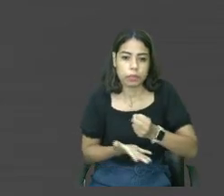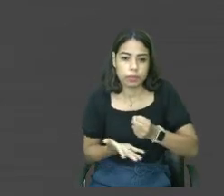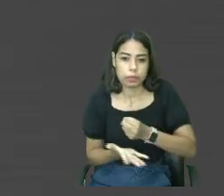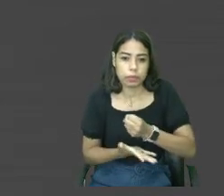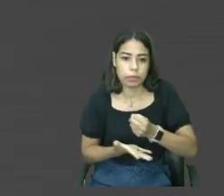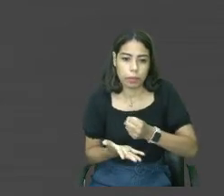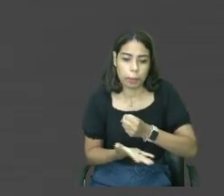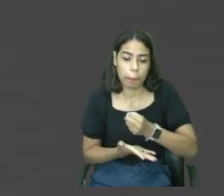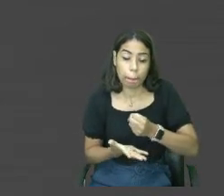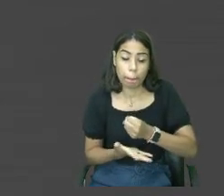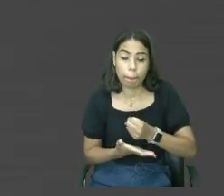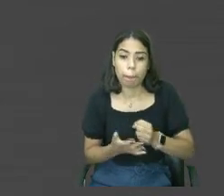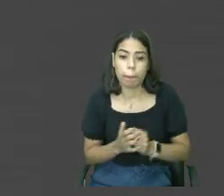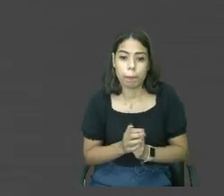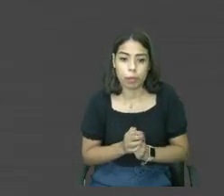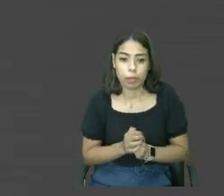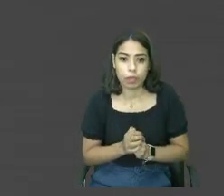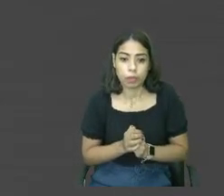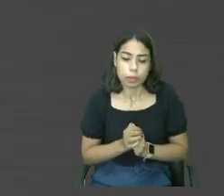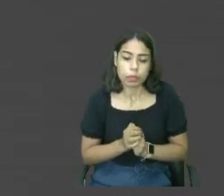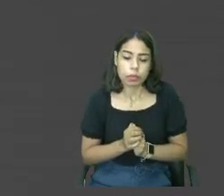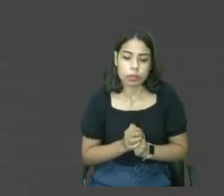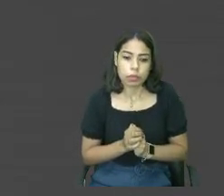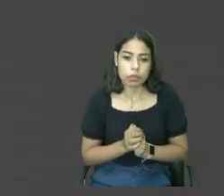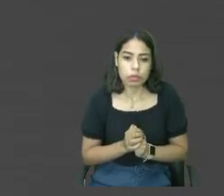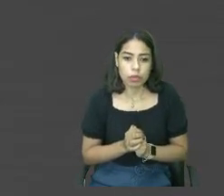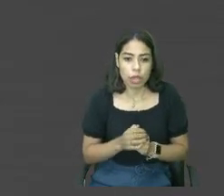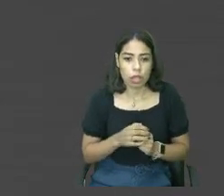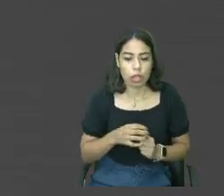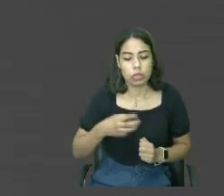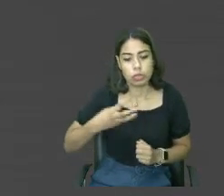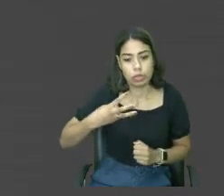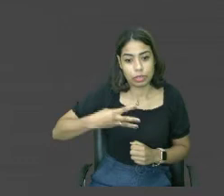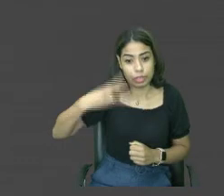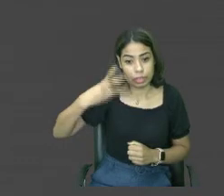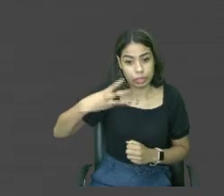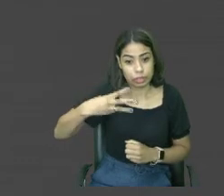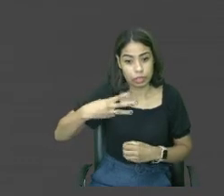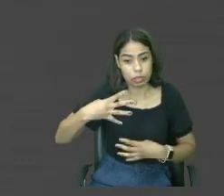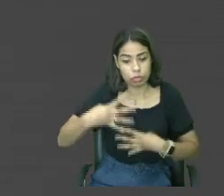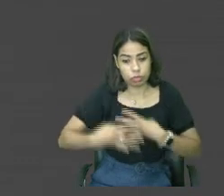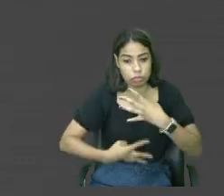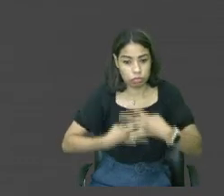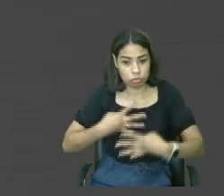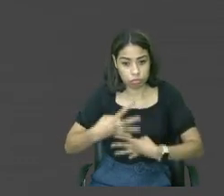A gente tem na atenção básica, no terceiro quadrimestre, um pouco mais de